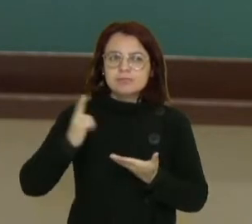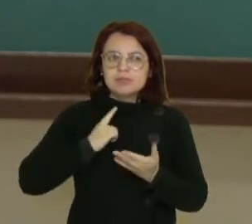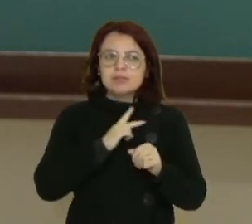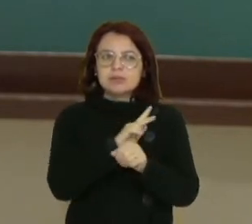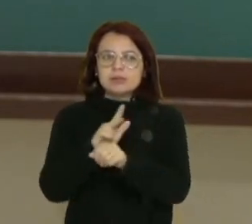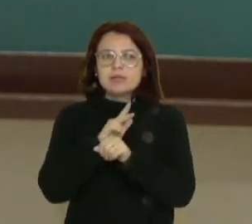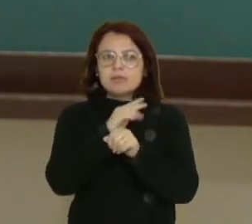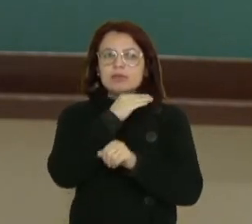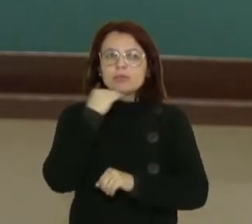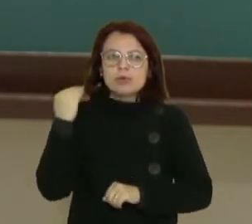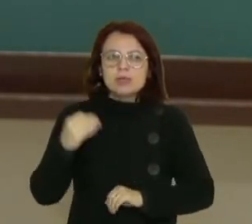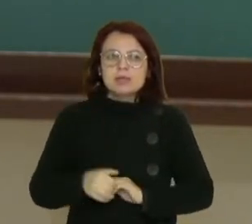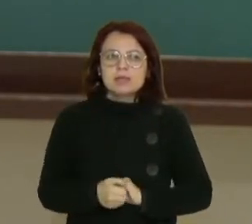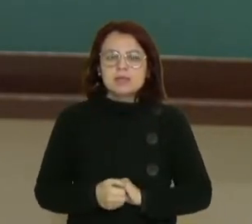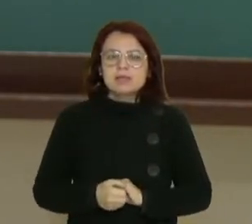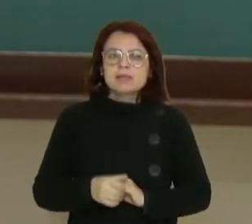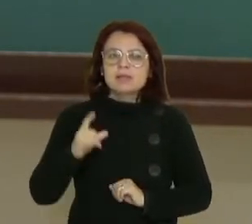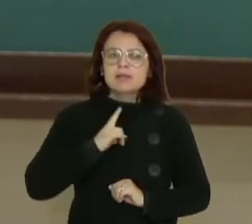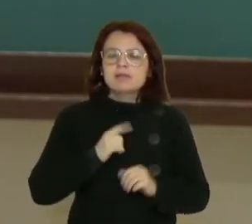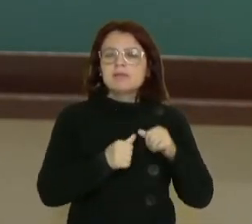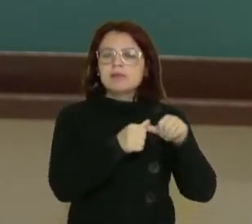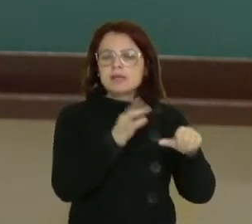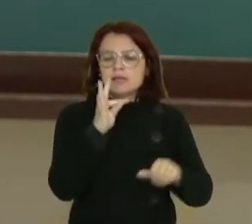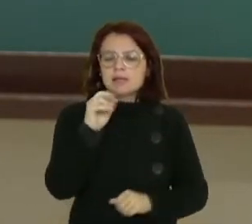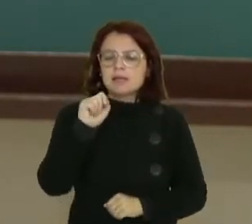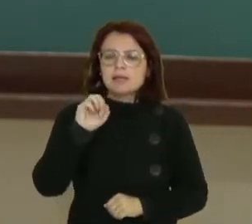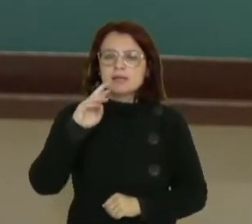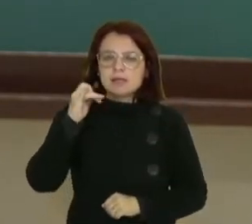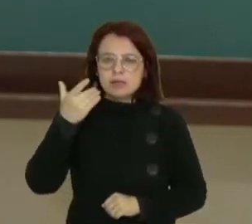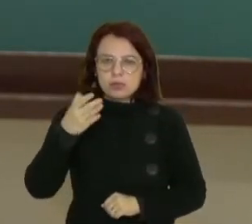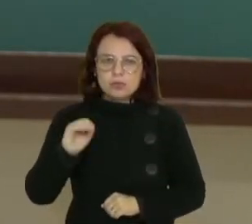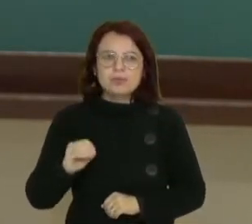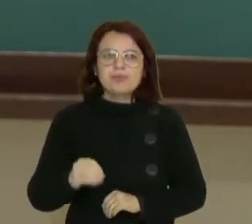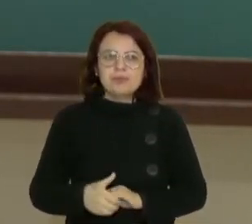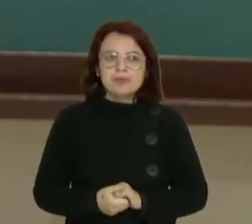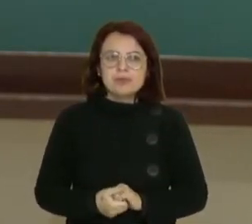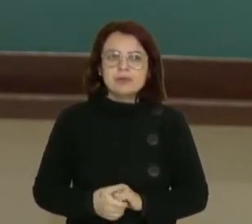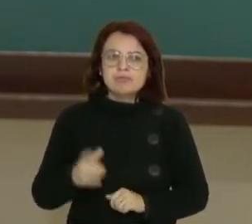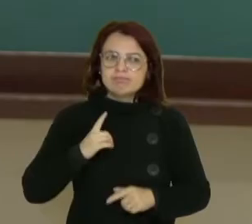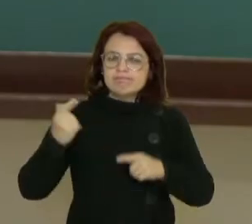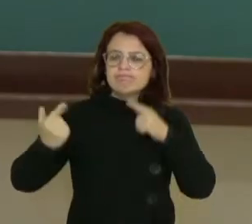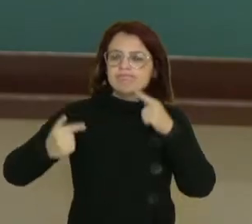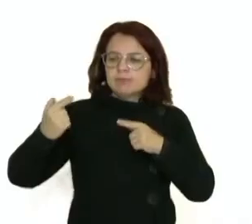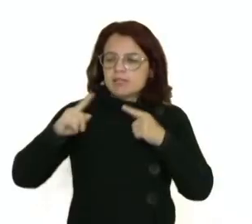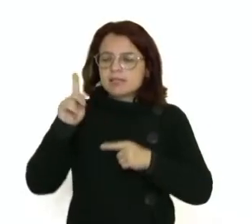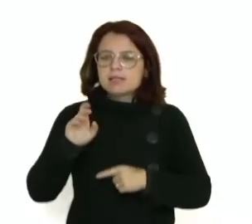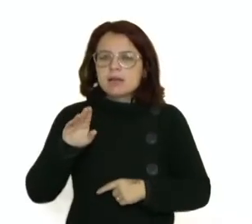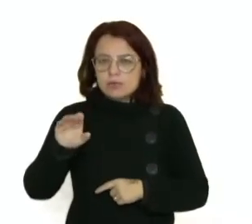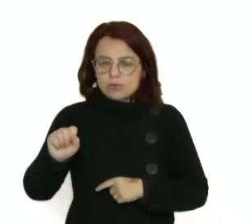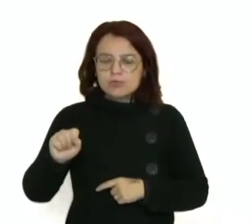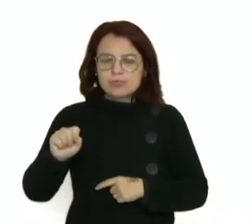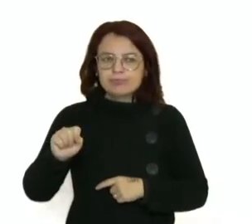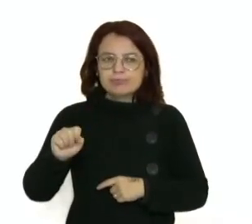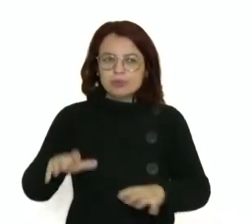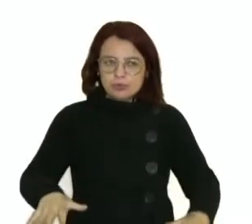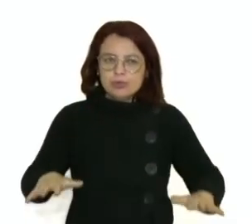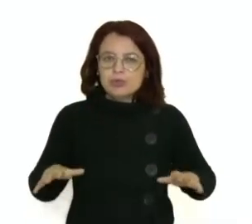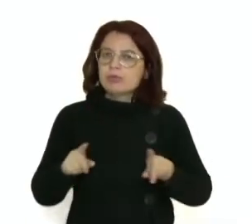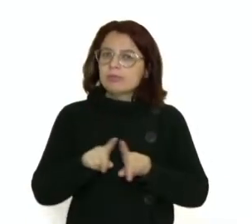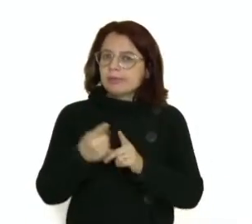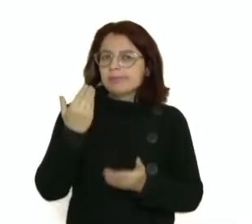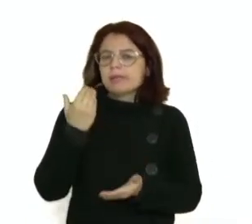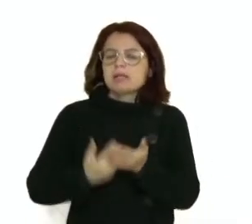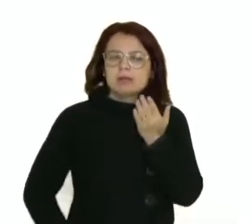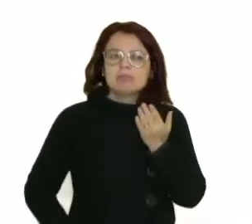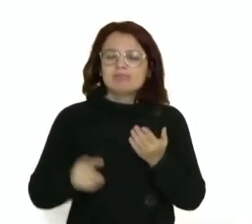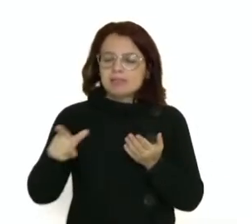dos mortos, ele ficava lá no Tártaro, onde ficavam os mortos, disputou com Zeus o trono e perdeu. Então ele era inimigo dos